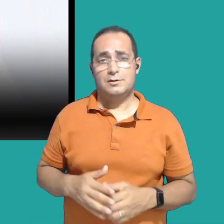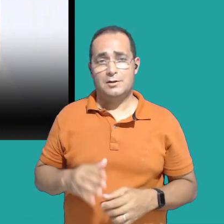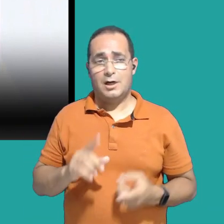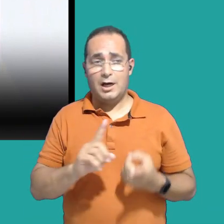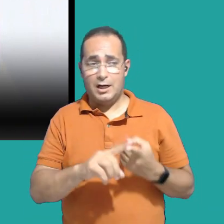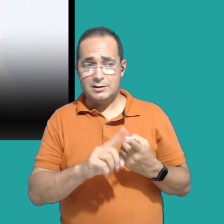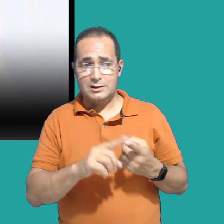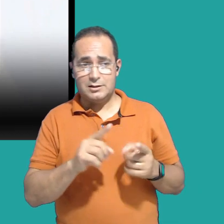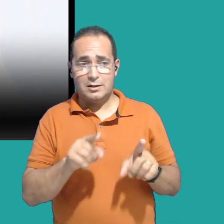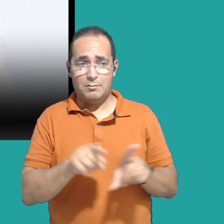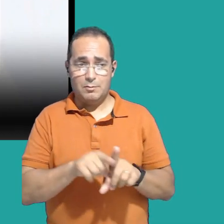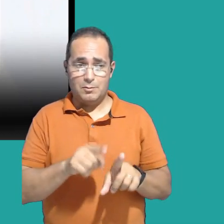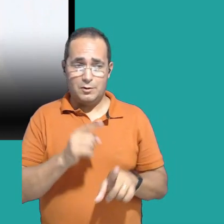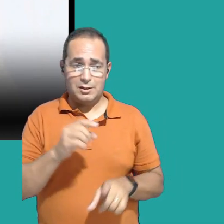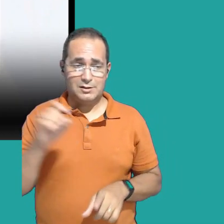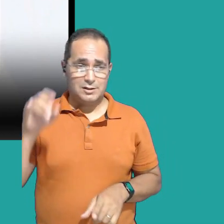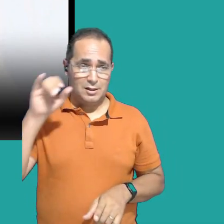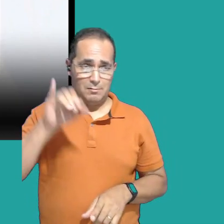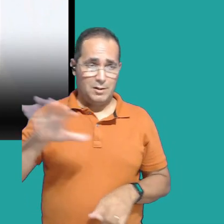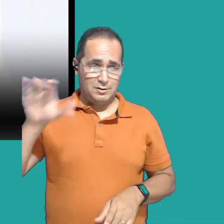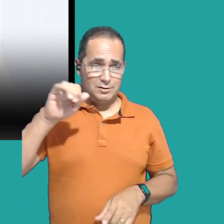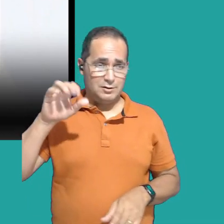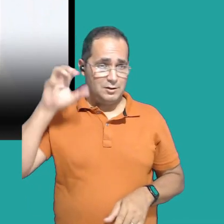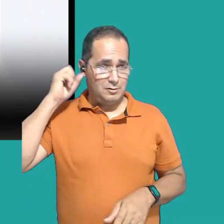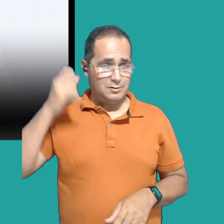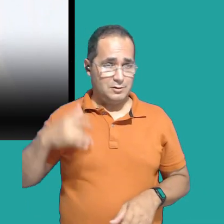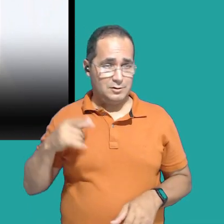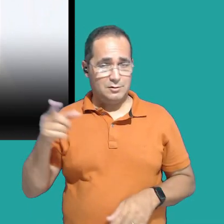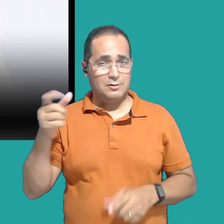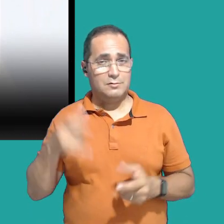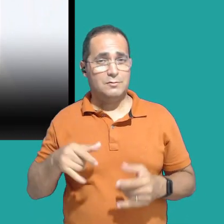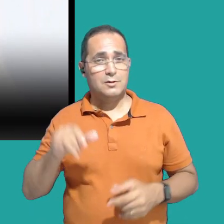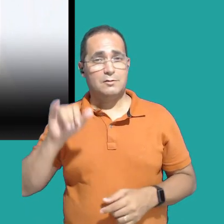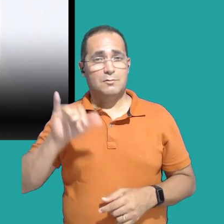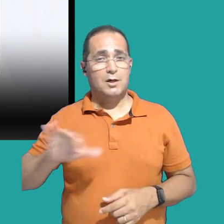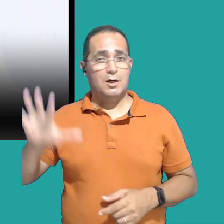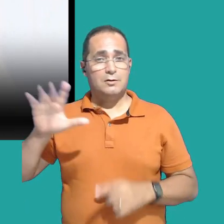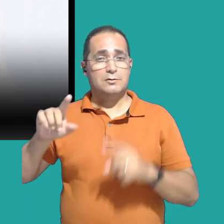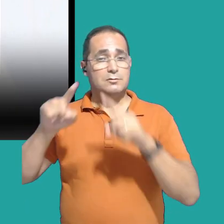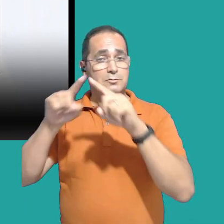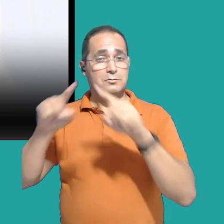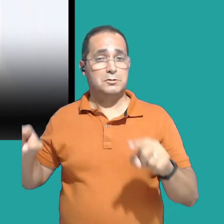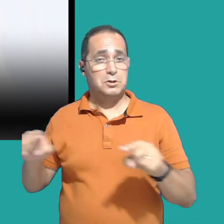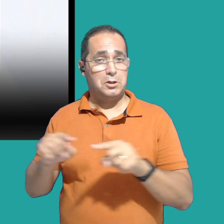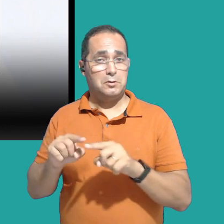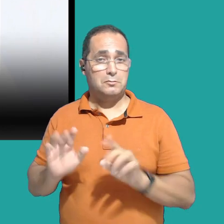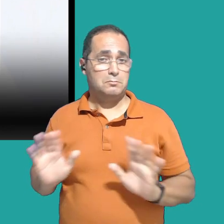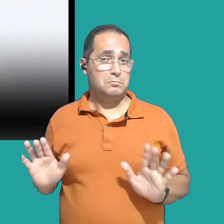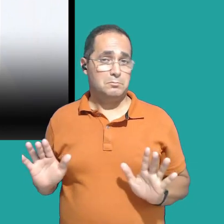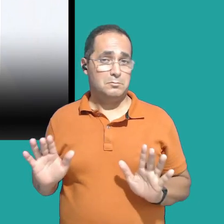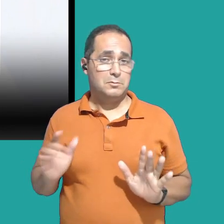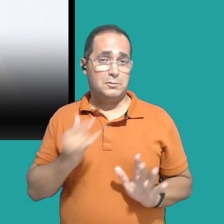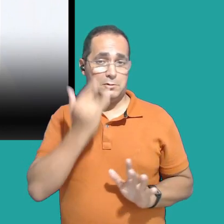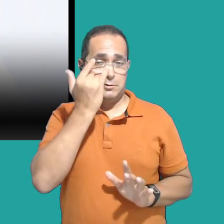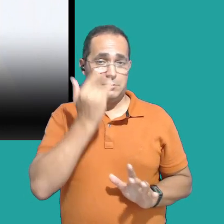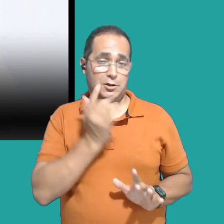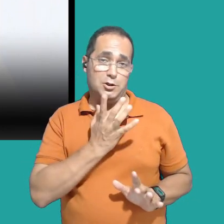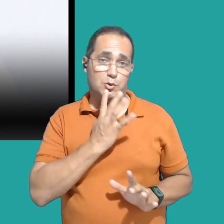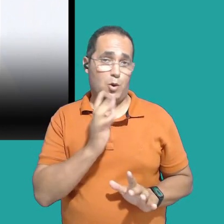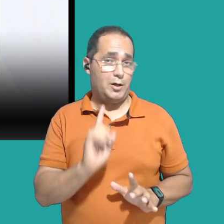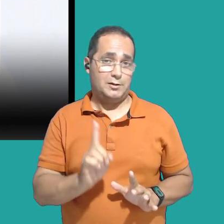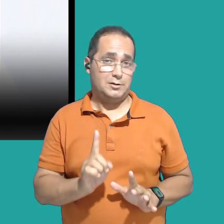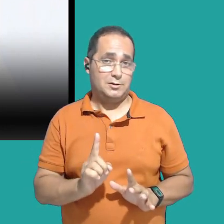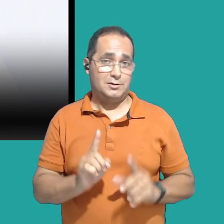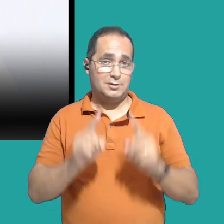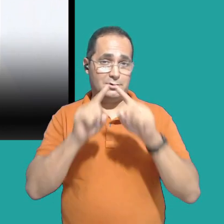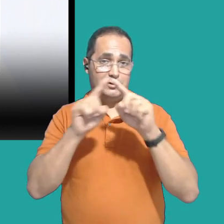metodologias diferentes, sabe? Até porque, por exemplo, se a imagem disser, se a audiodescrição disser imagem de um triângulo